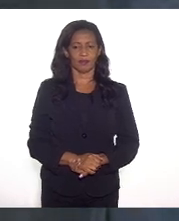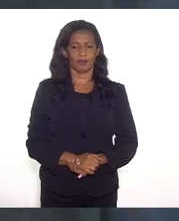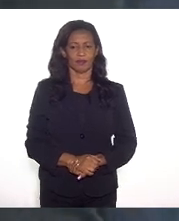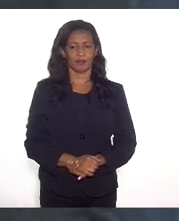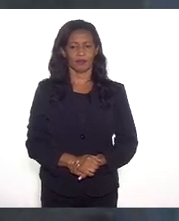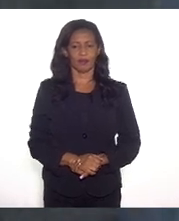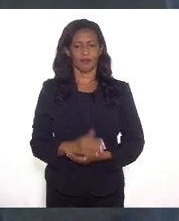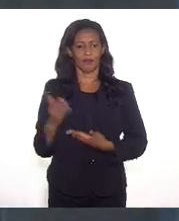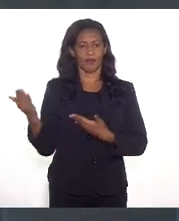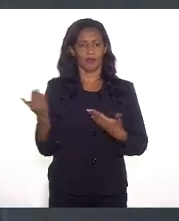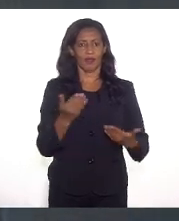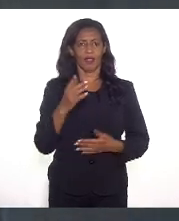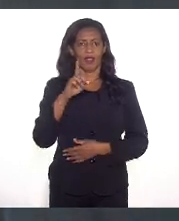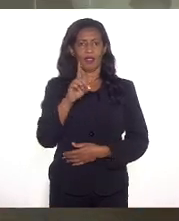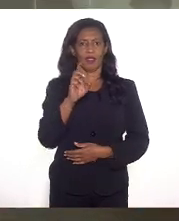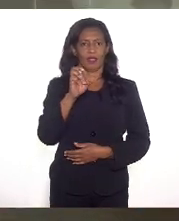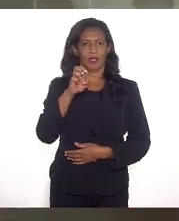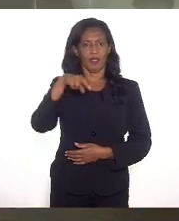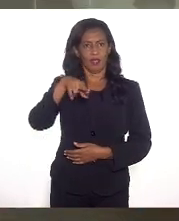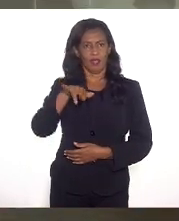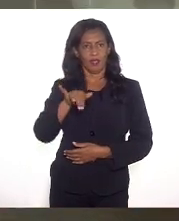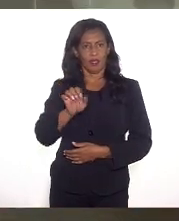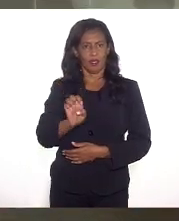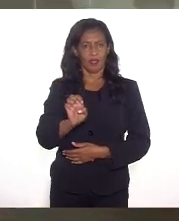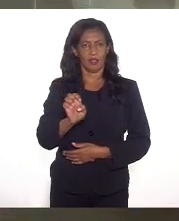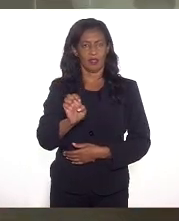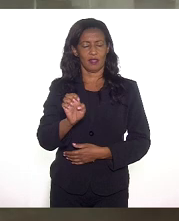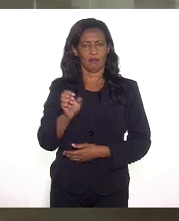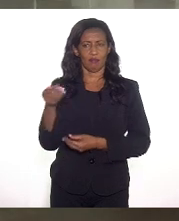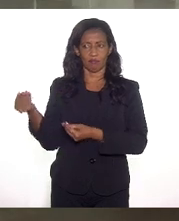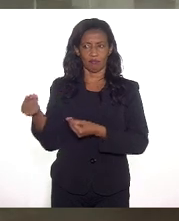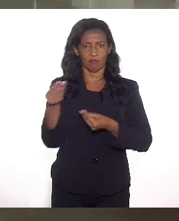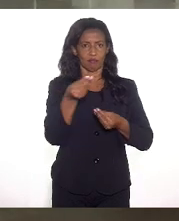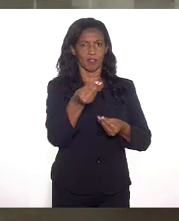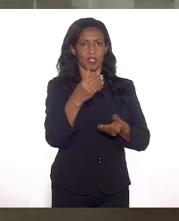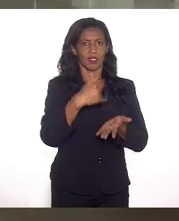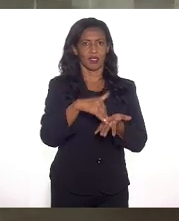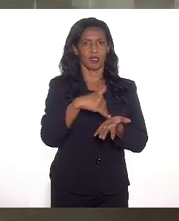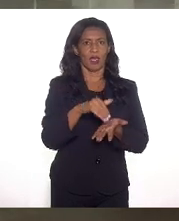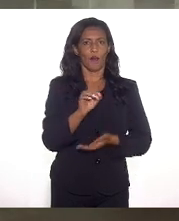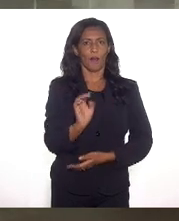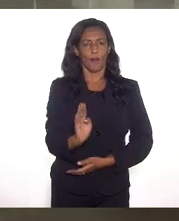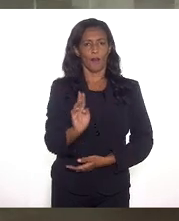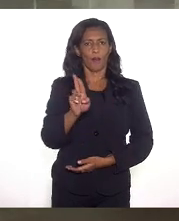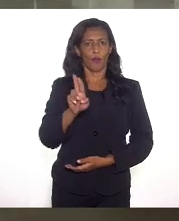Convidamos a senhora Denise Soares Souza para receber da mão do secretário Bruno Dauari.